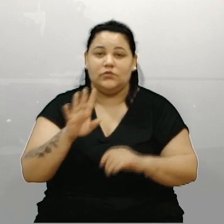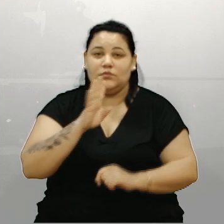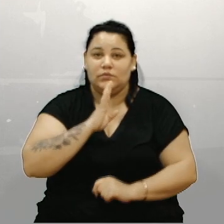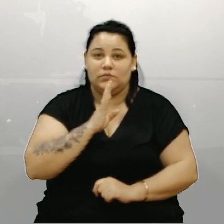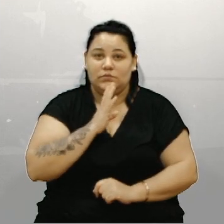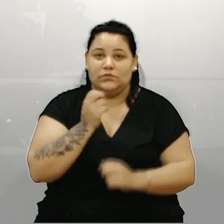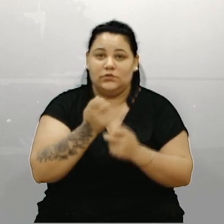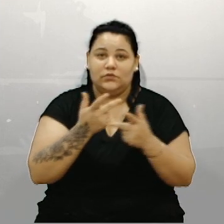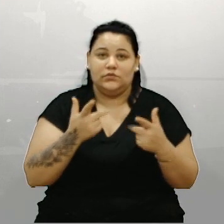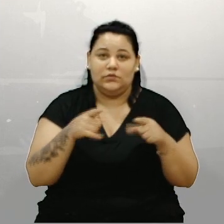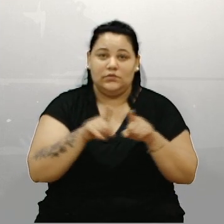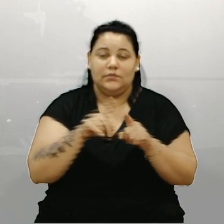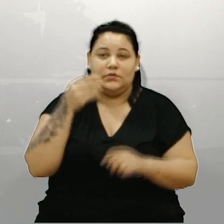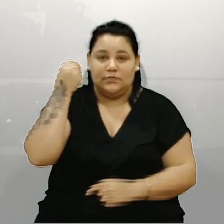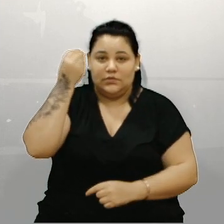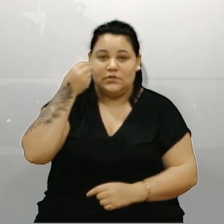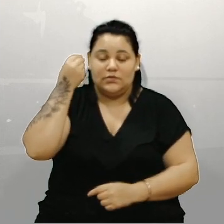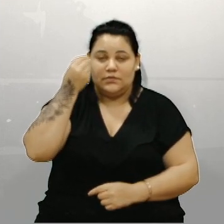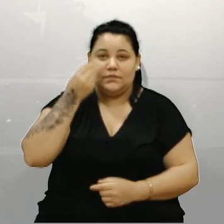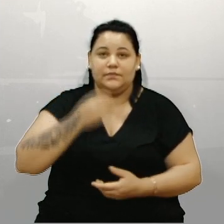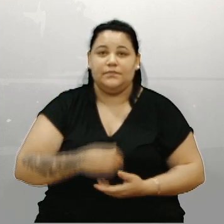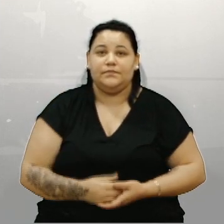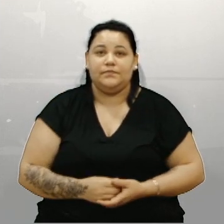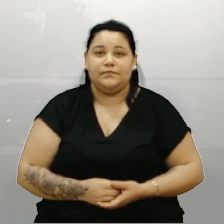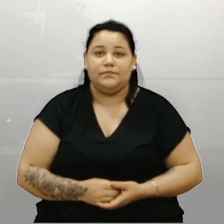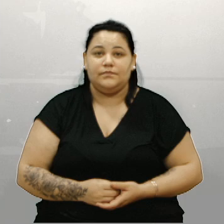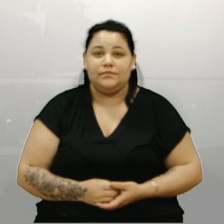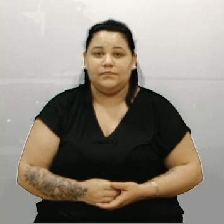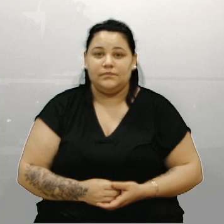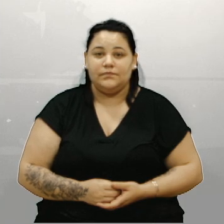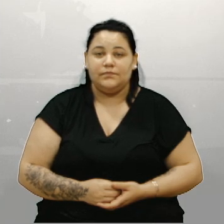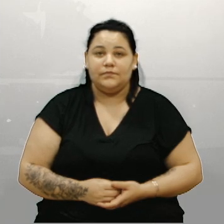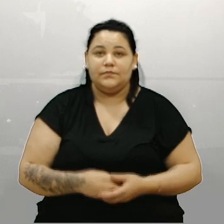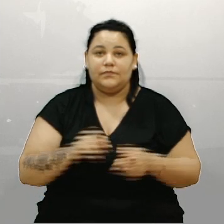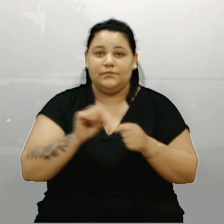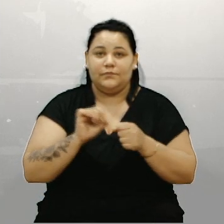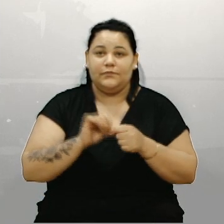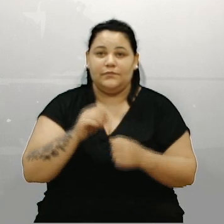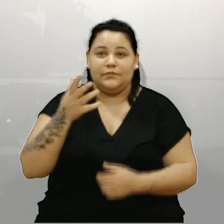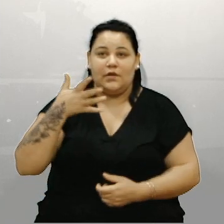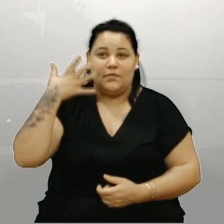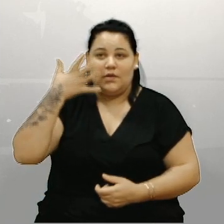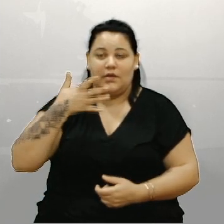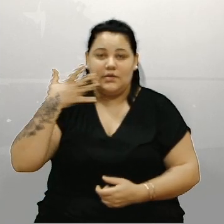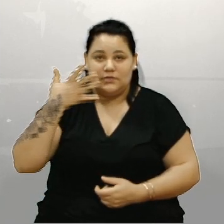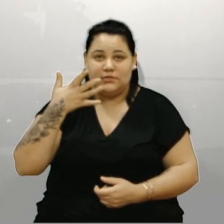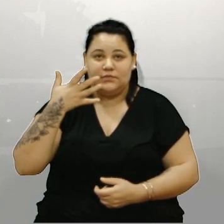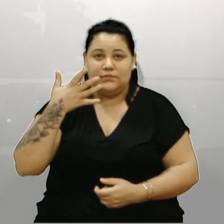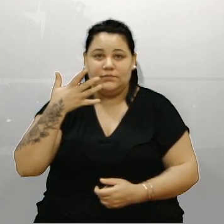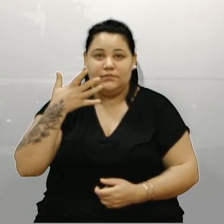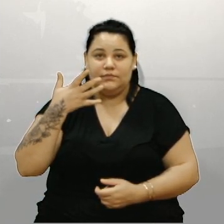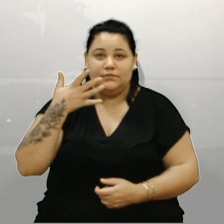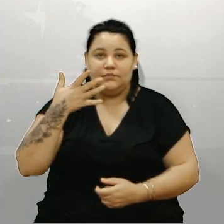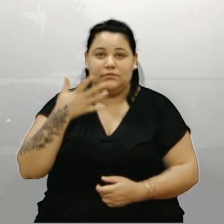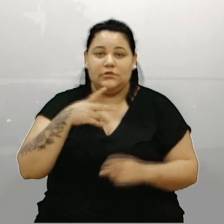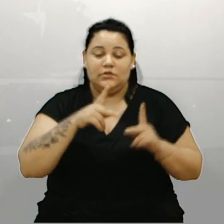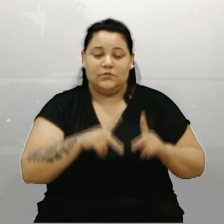conhecimentos e experiências. Então foram realizadas essas palestras e o pessoal